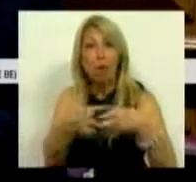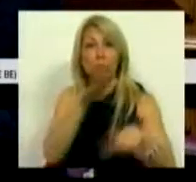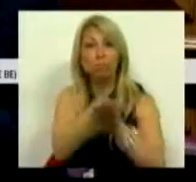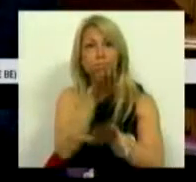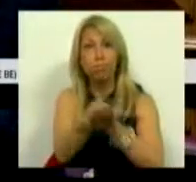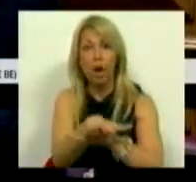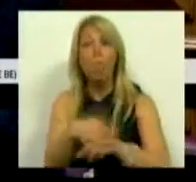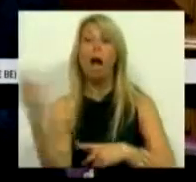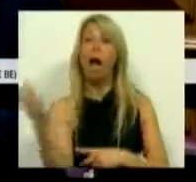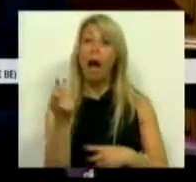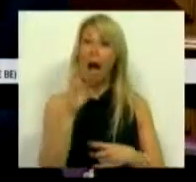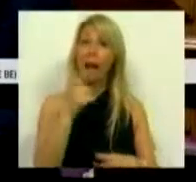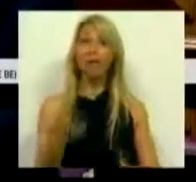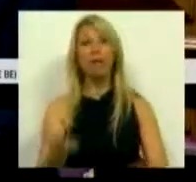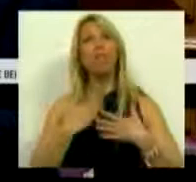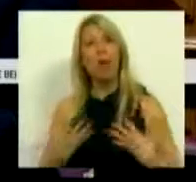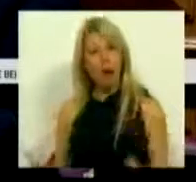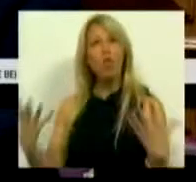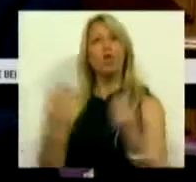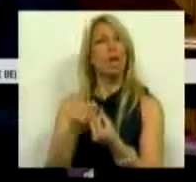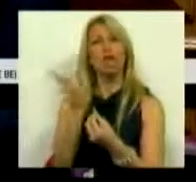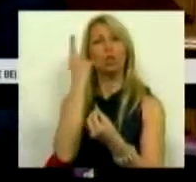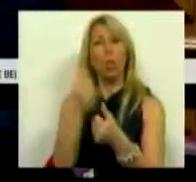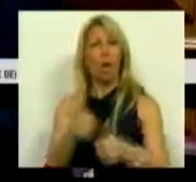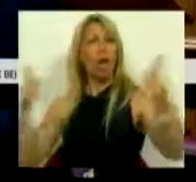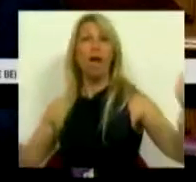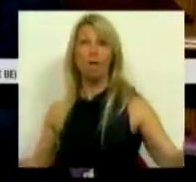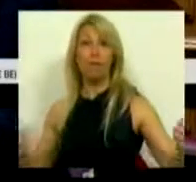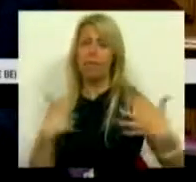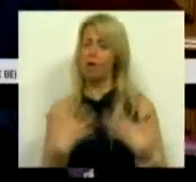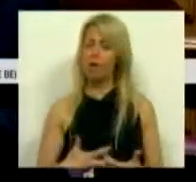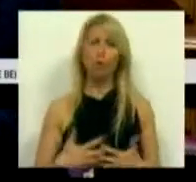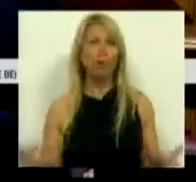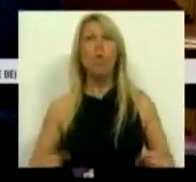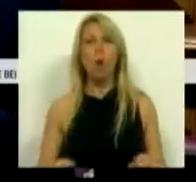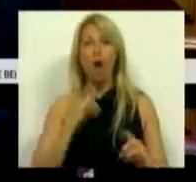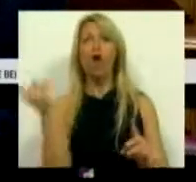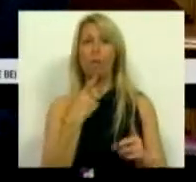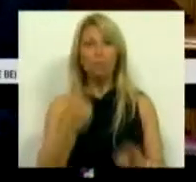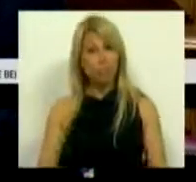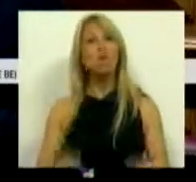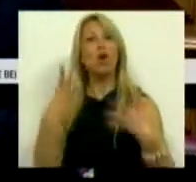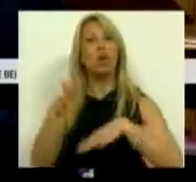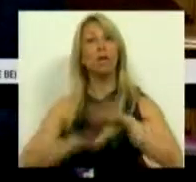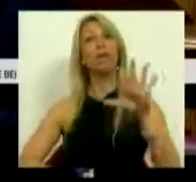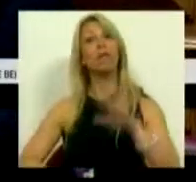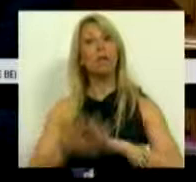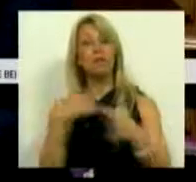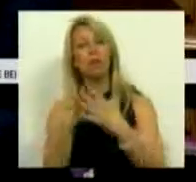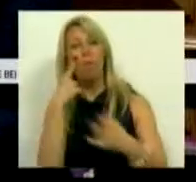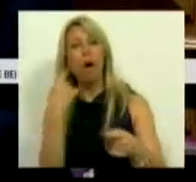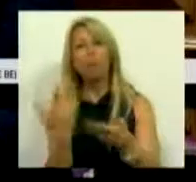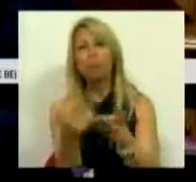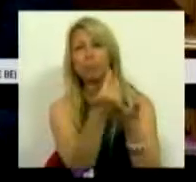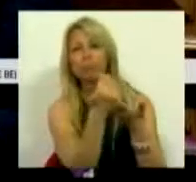e não dividir. Não tenho, pois, dúvidas de que iremos conseguir fazê-lo identificando todos os problemas com que a